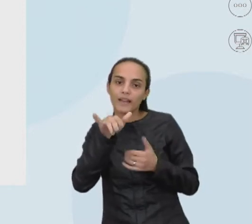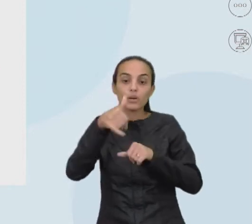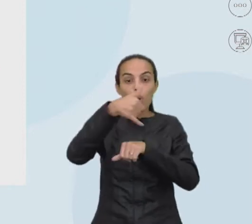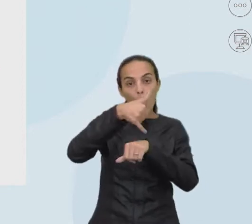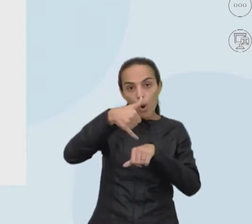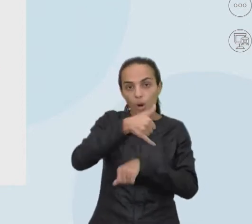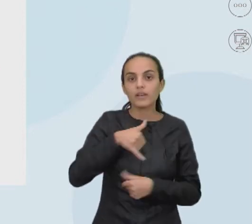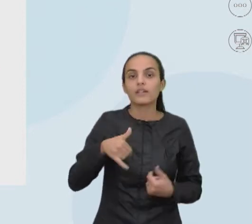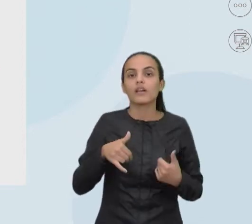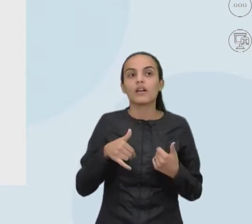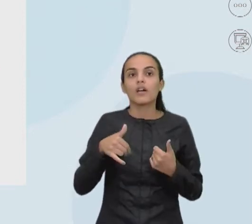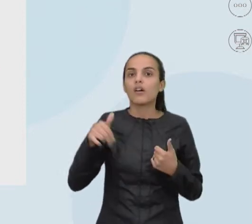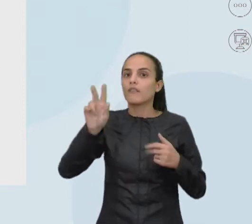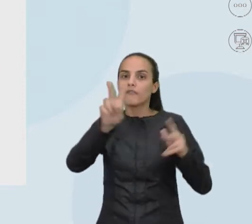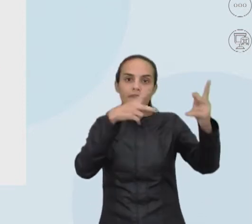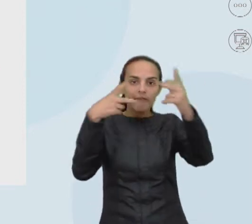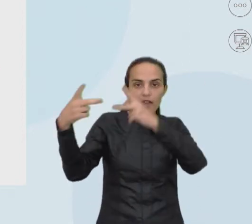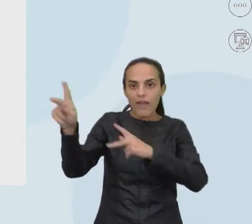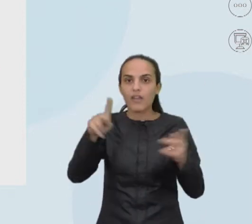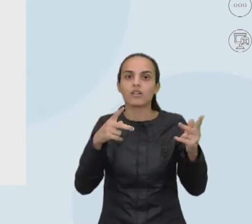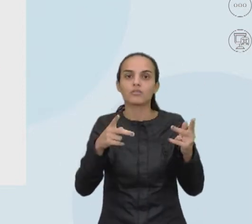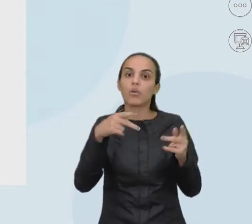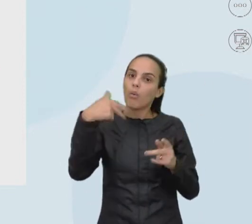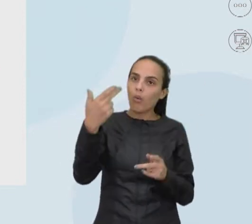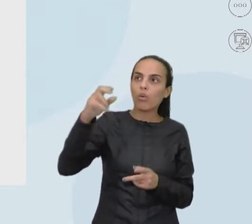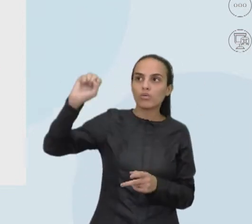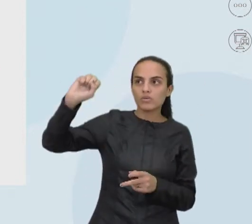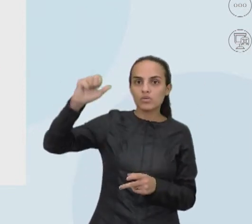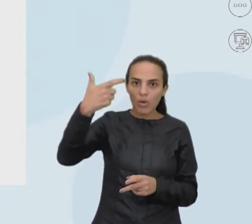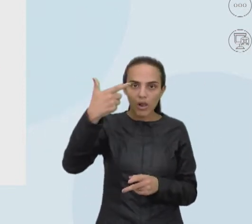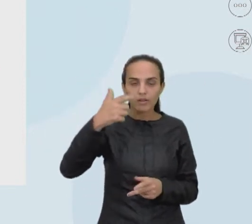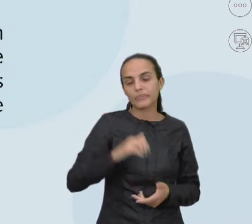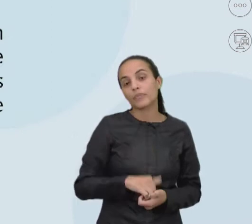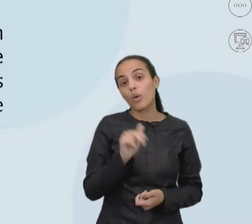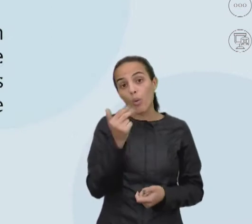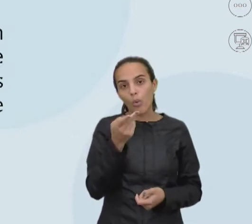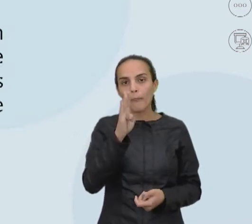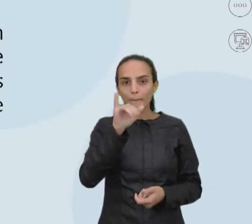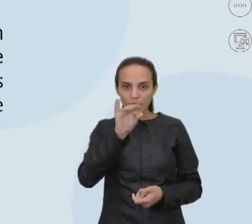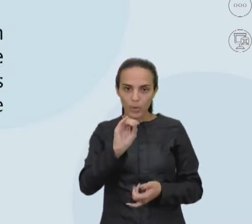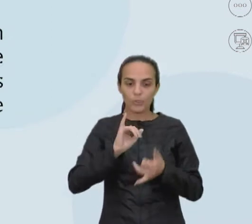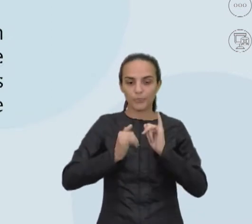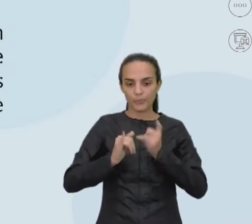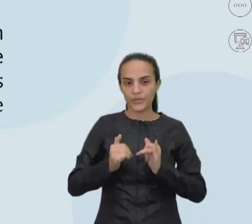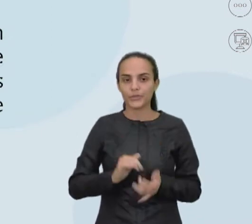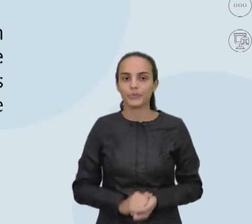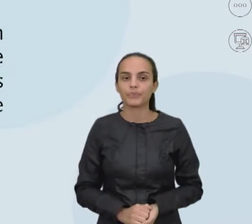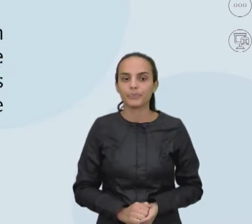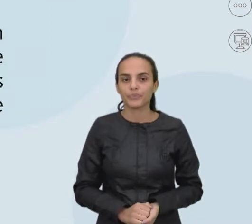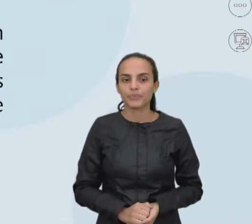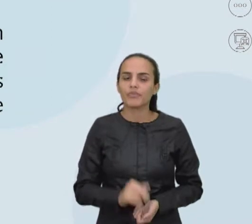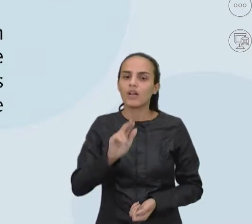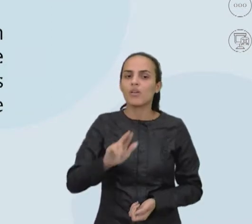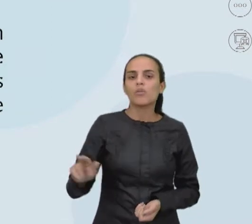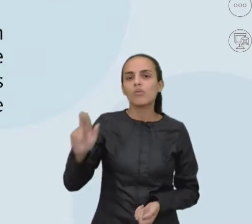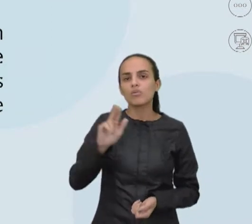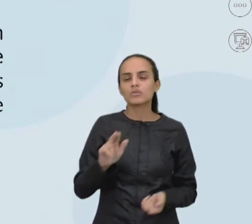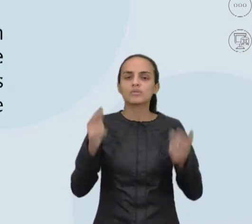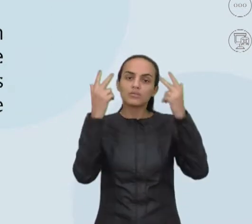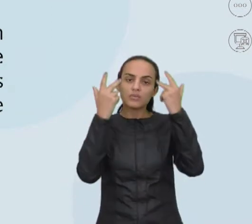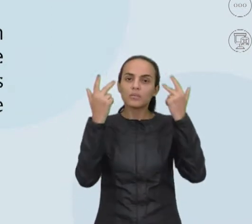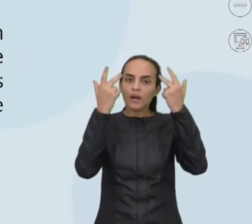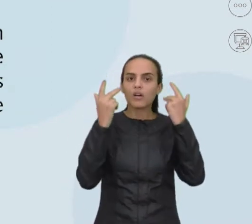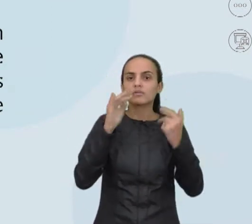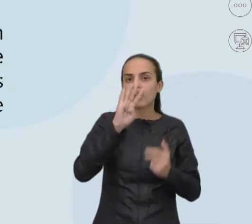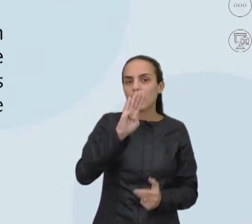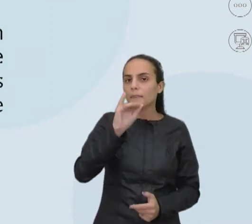né, vento, solar e a bioenergia, tá? E o que é esse uso tradicional